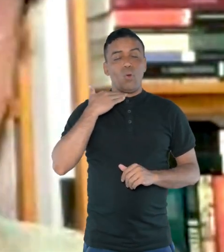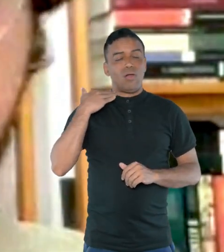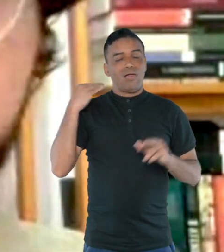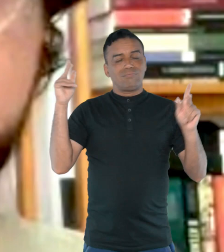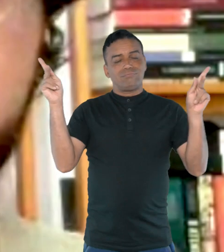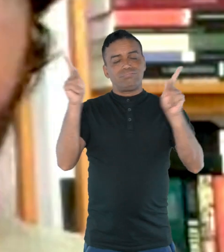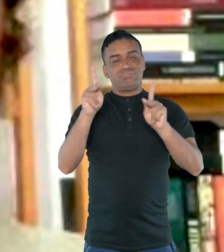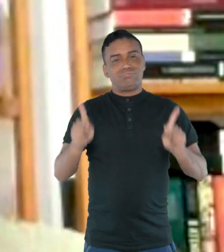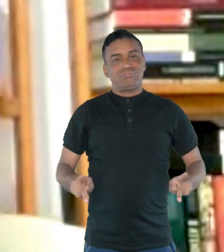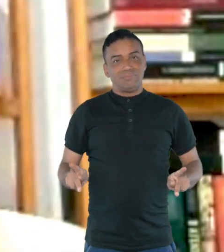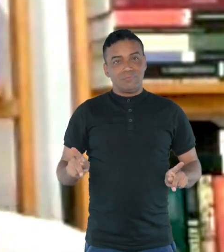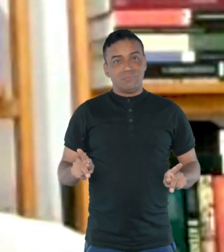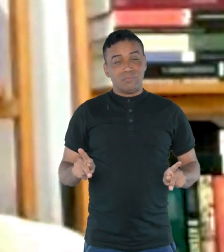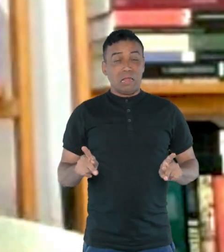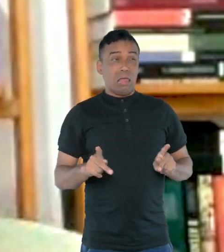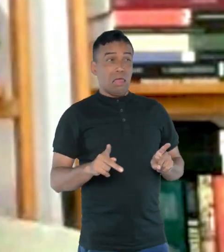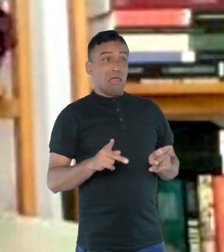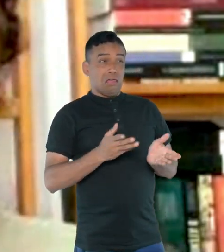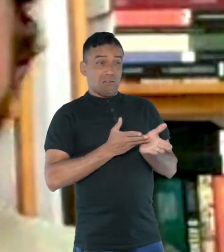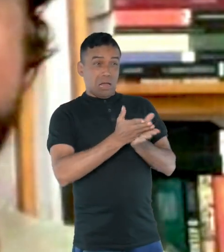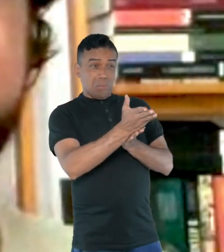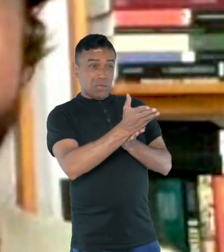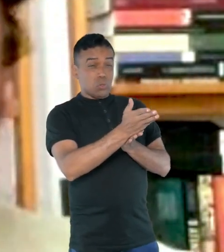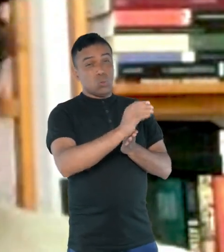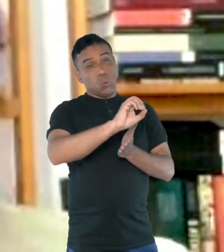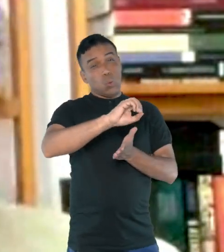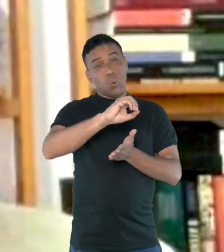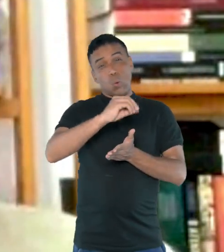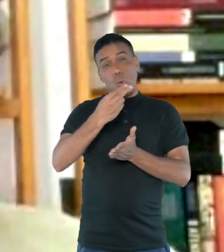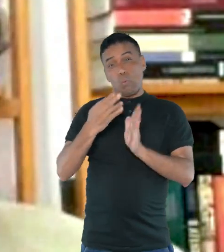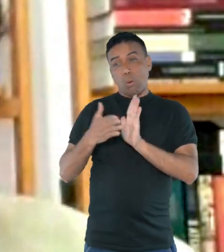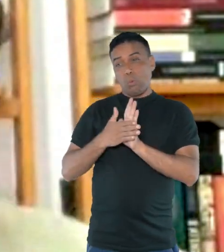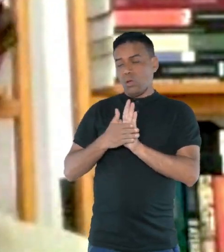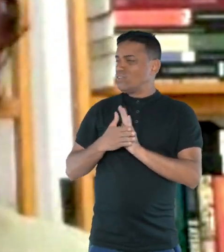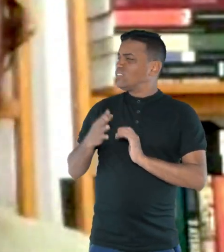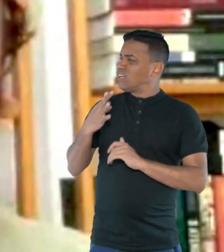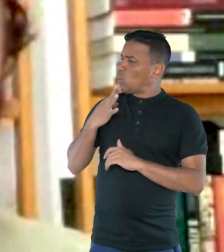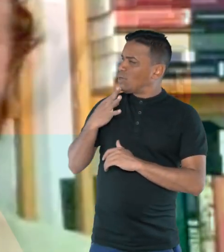isso, sina, ou propósito? Você a conheceu?